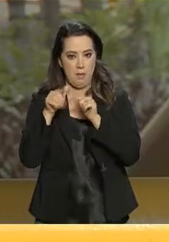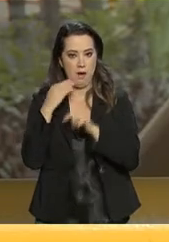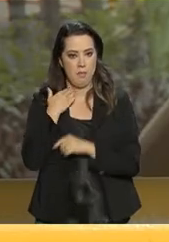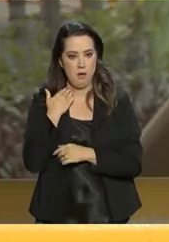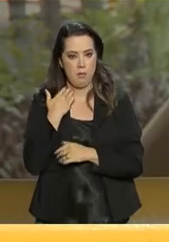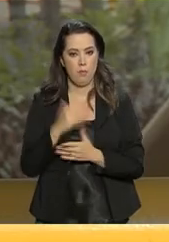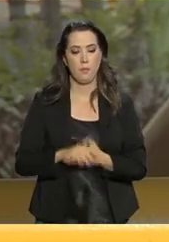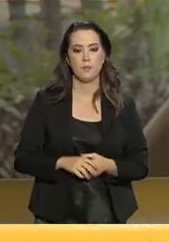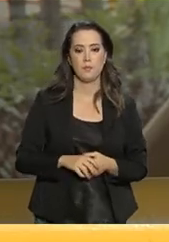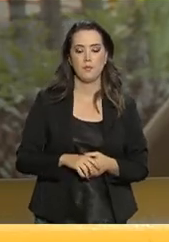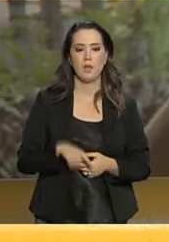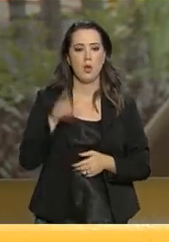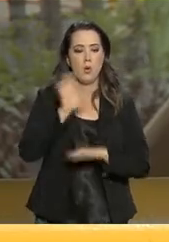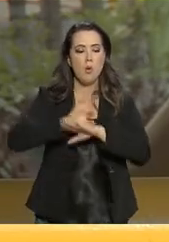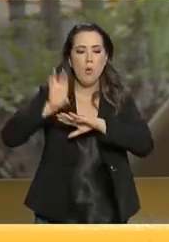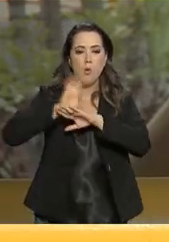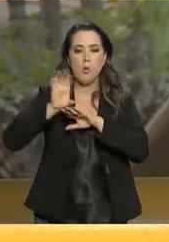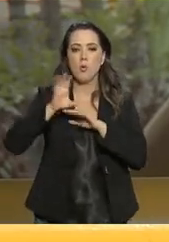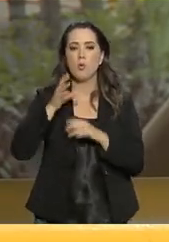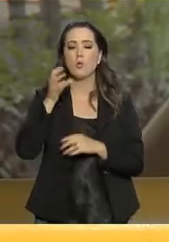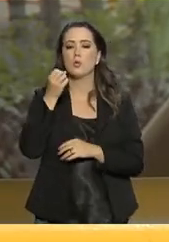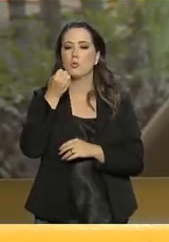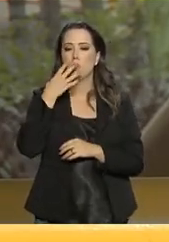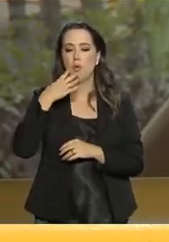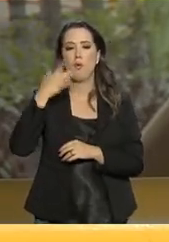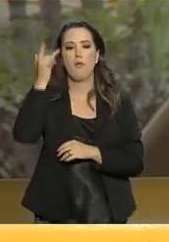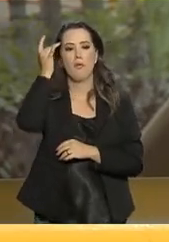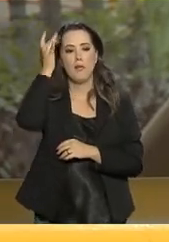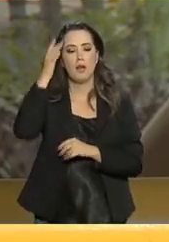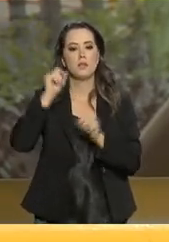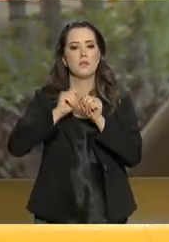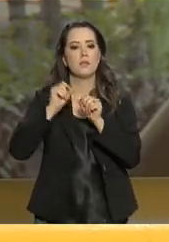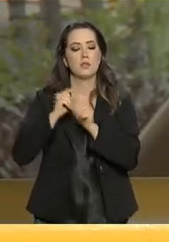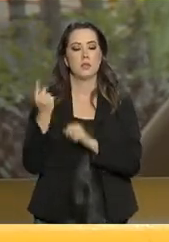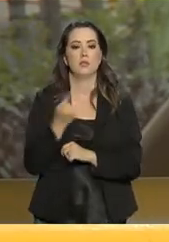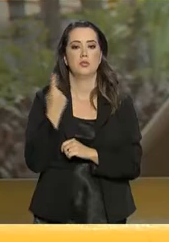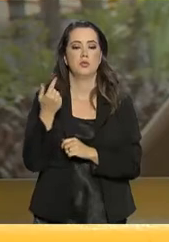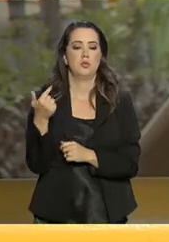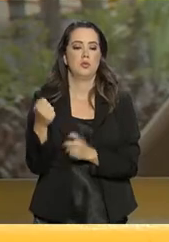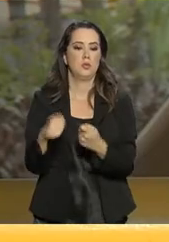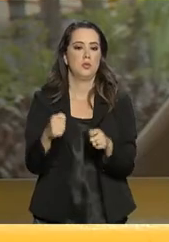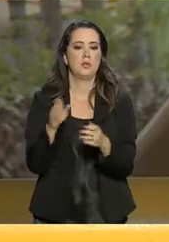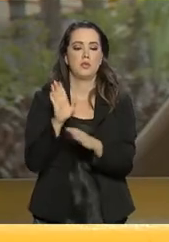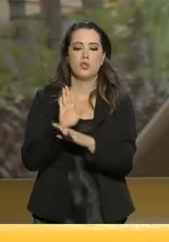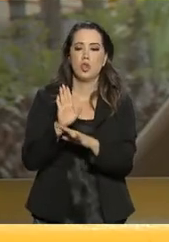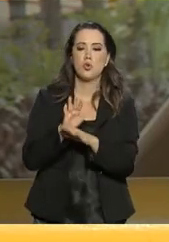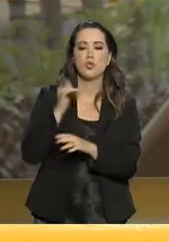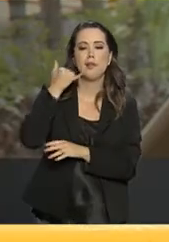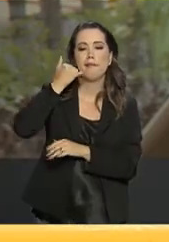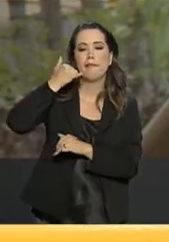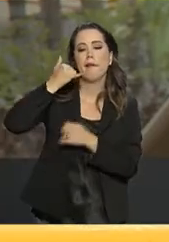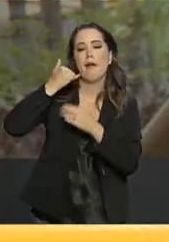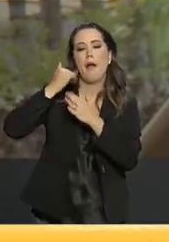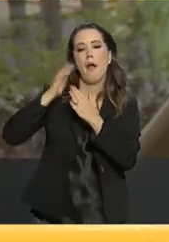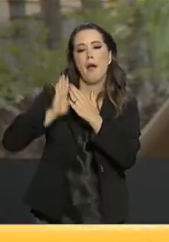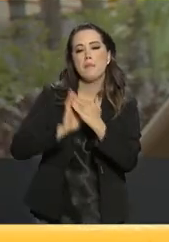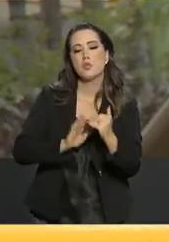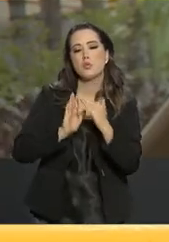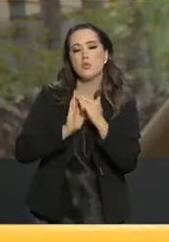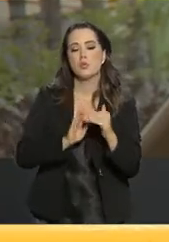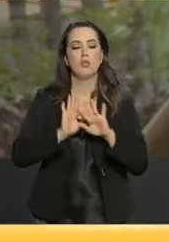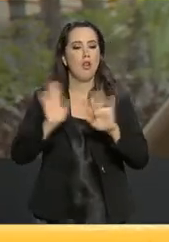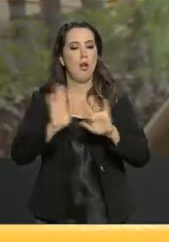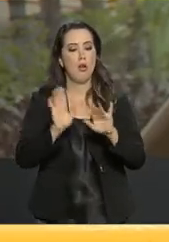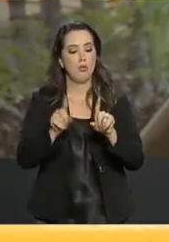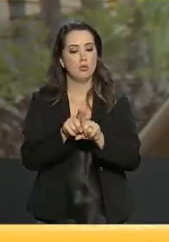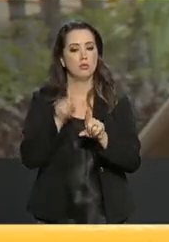curso muito tranquilo pra gente fazer sozinho até mesmo sem a ajuda de de ter que ligar no suporte operacional de